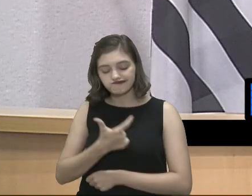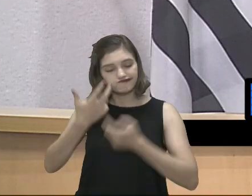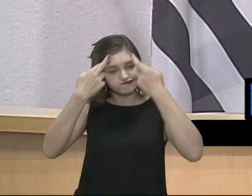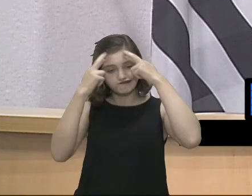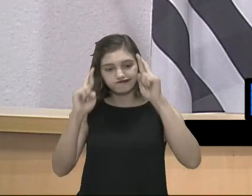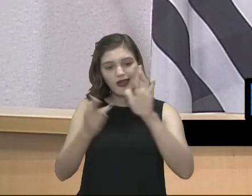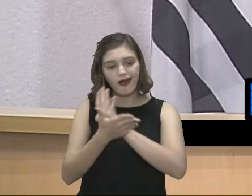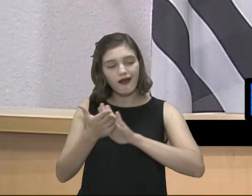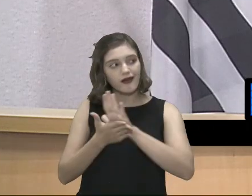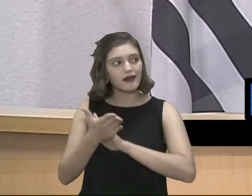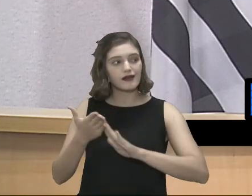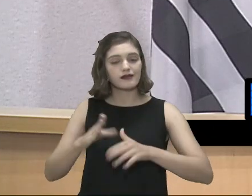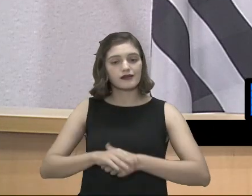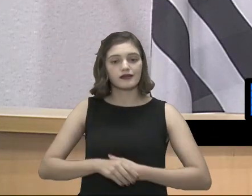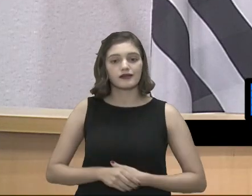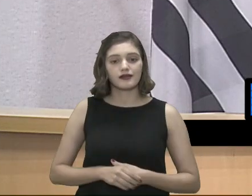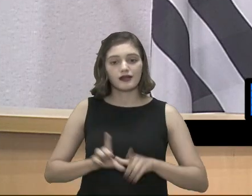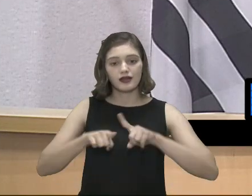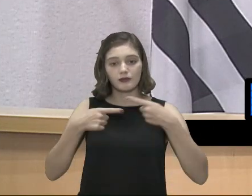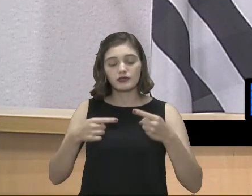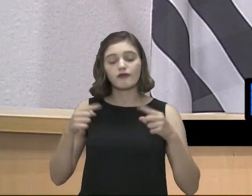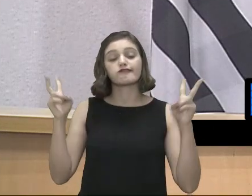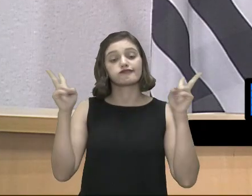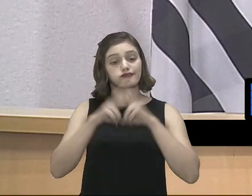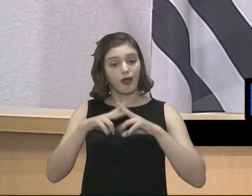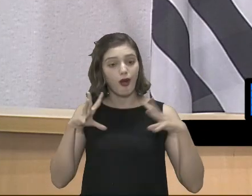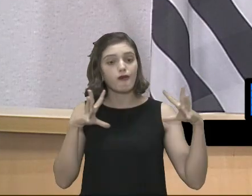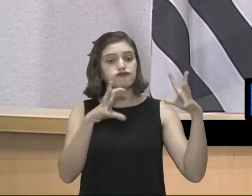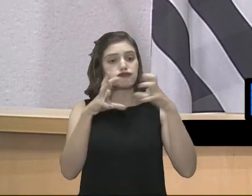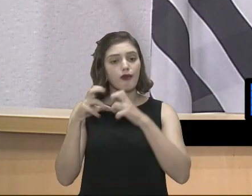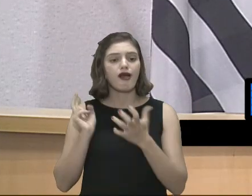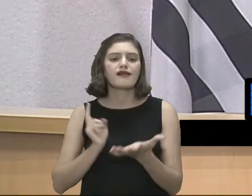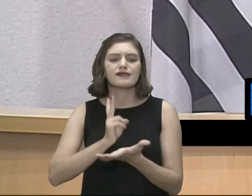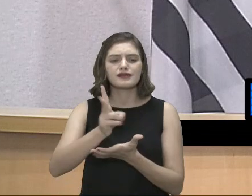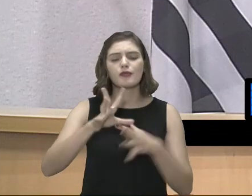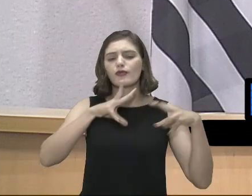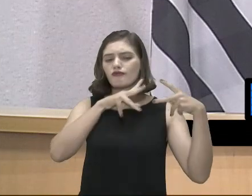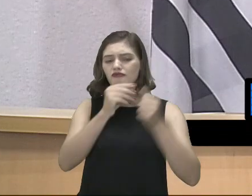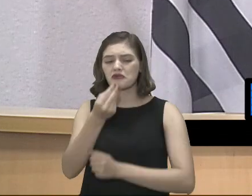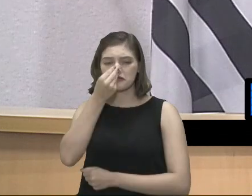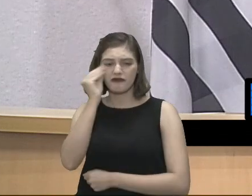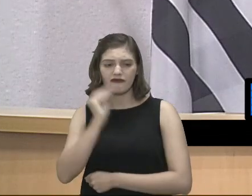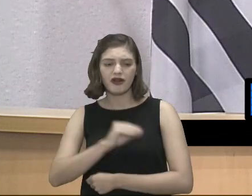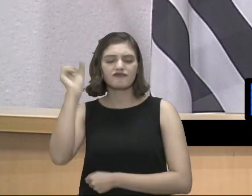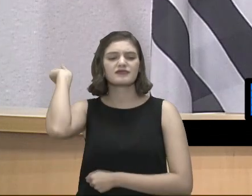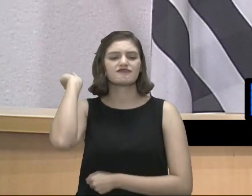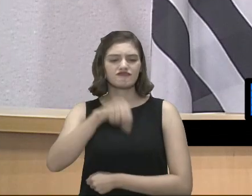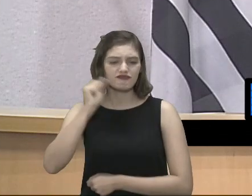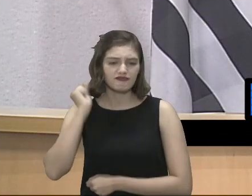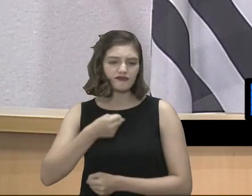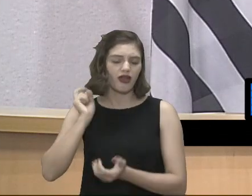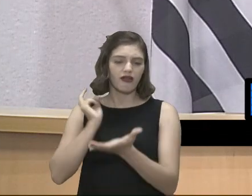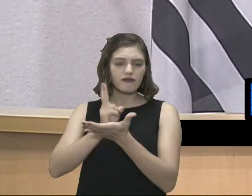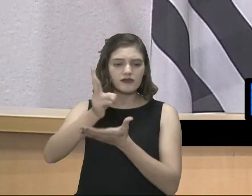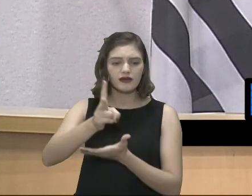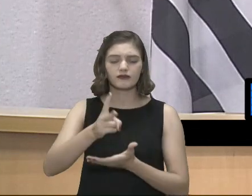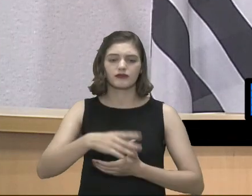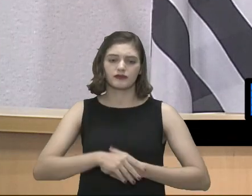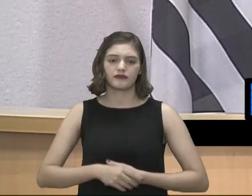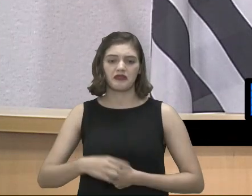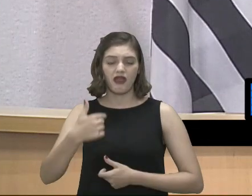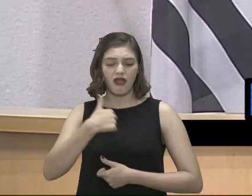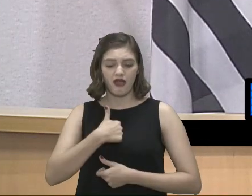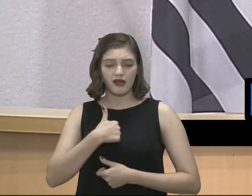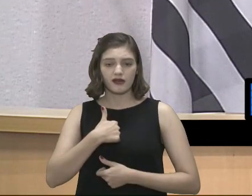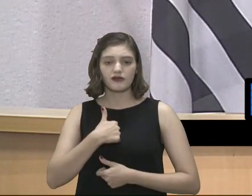respeitadas, mas assim, eu compro briga. E vou comprar pelos mais fracos e oprimidos sempre. Não